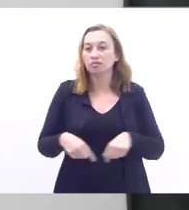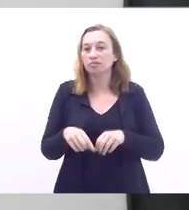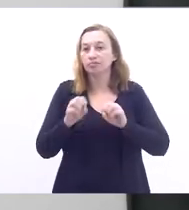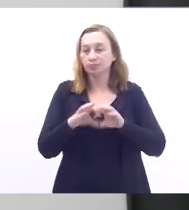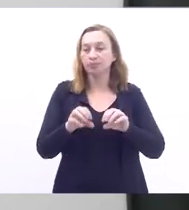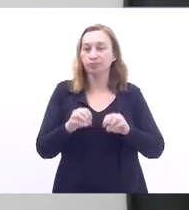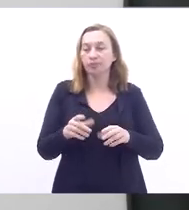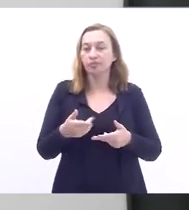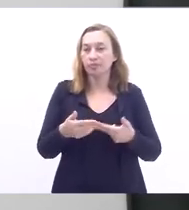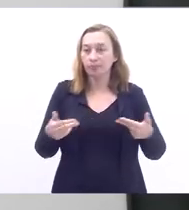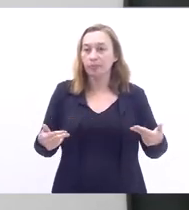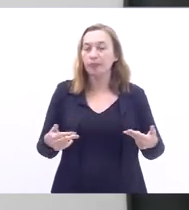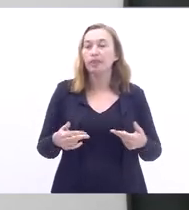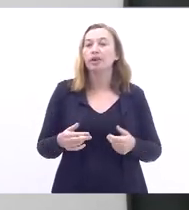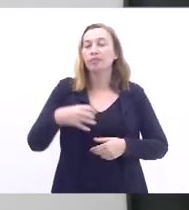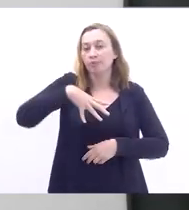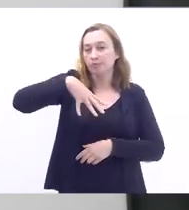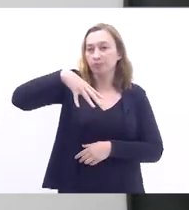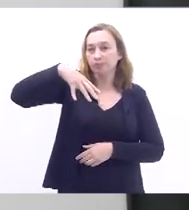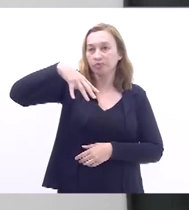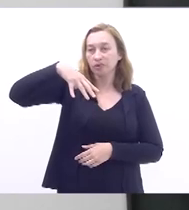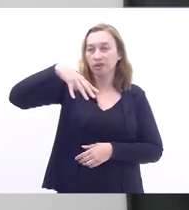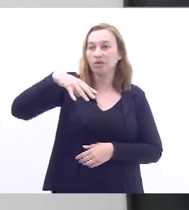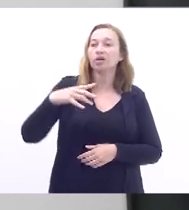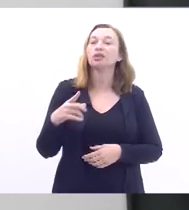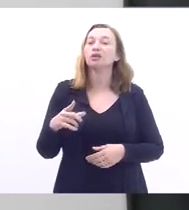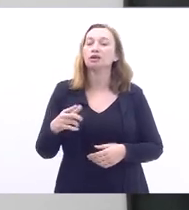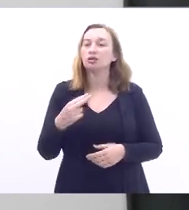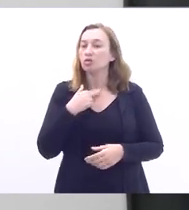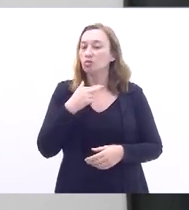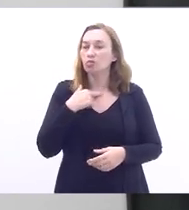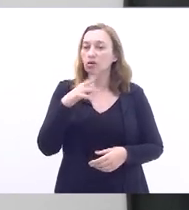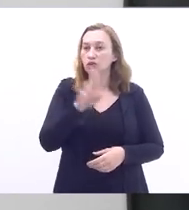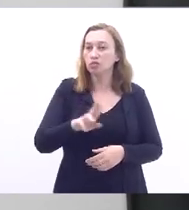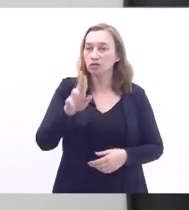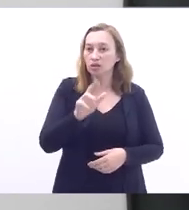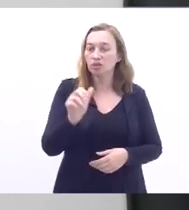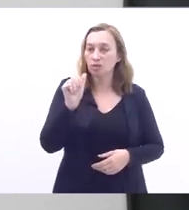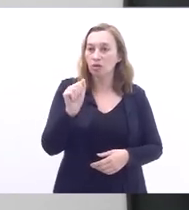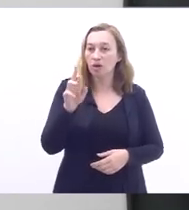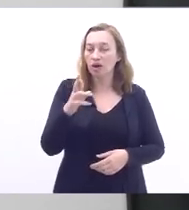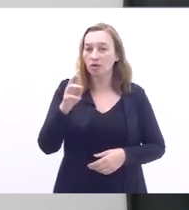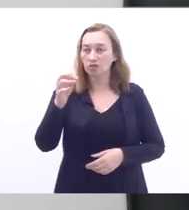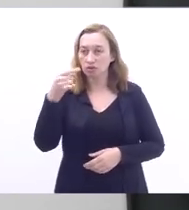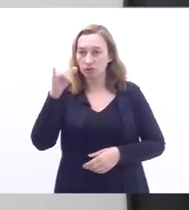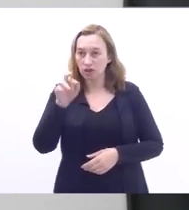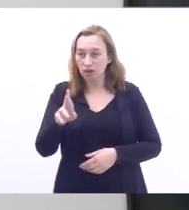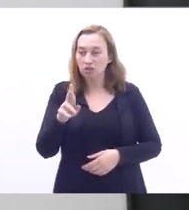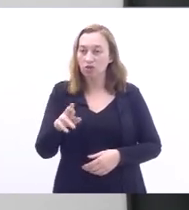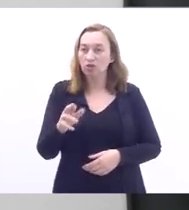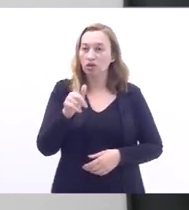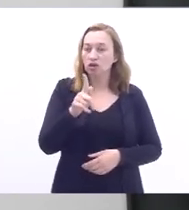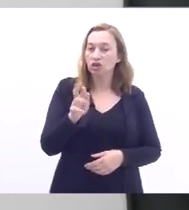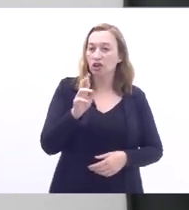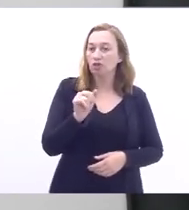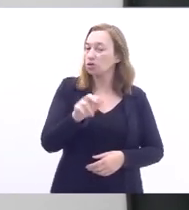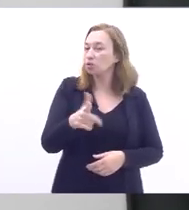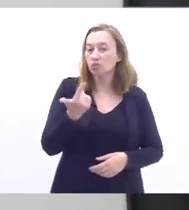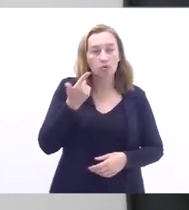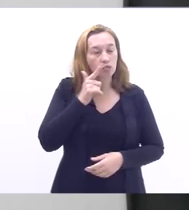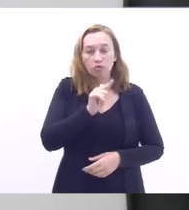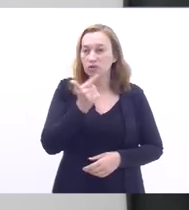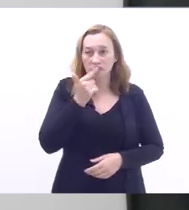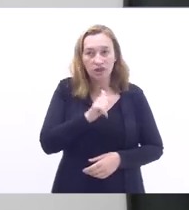eletricidade hoje que não poder ser utilizada com ar condicionado porque no Gerador não aguento inclusive não tem ar condicionado